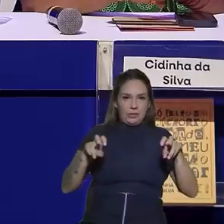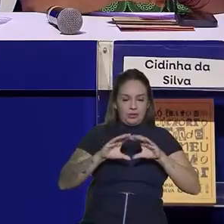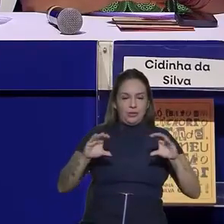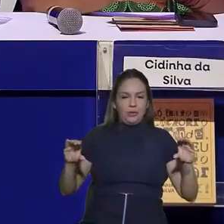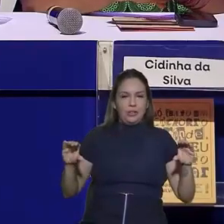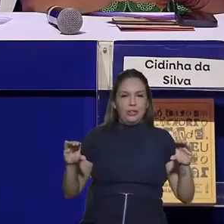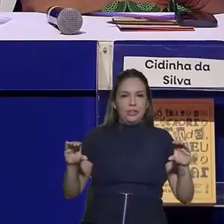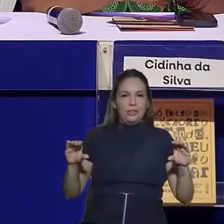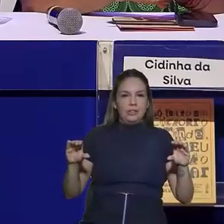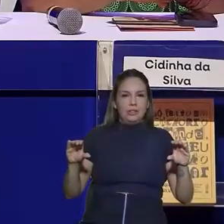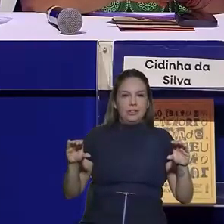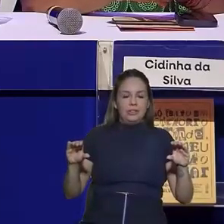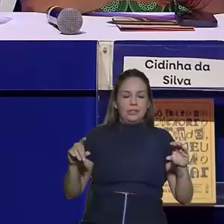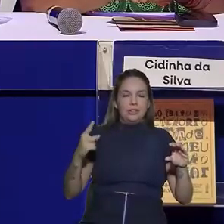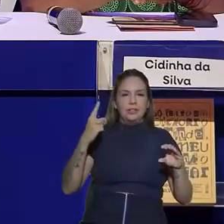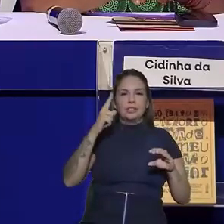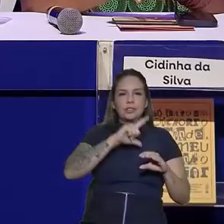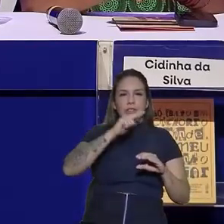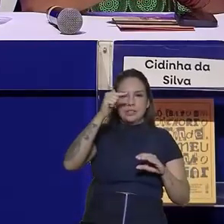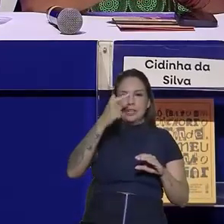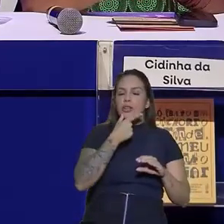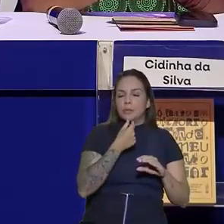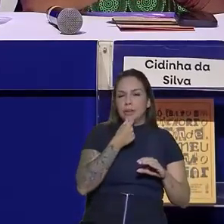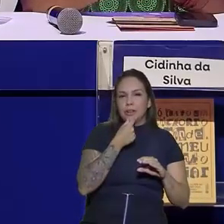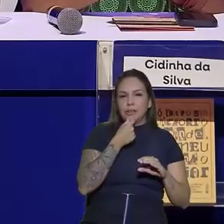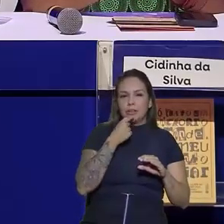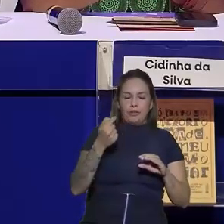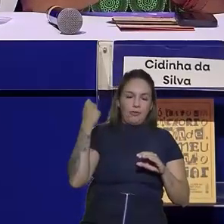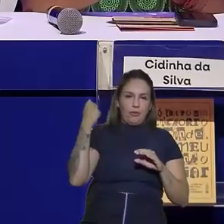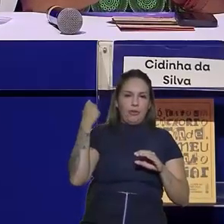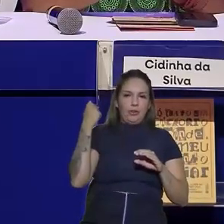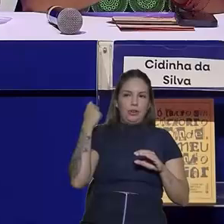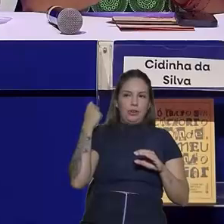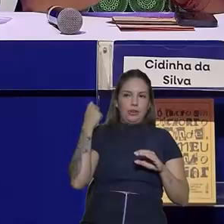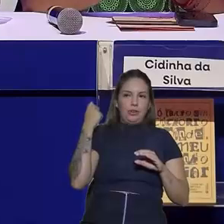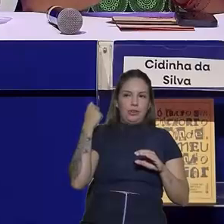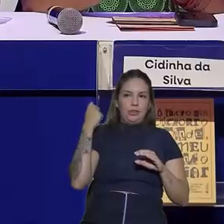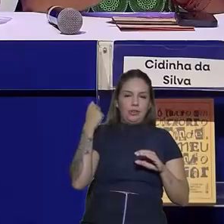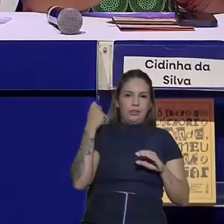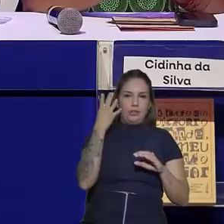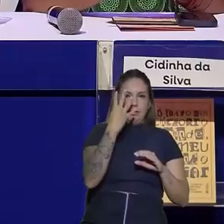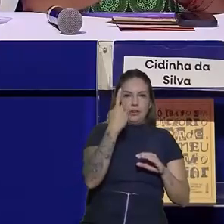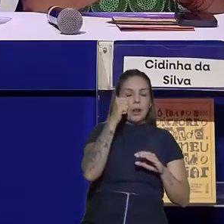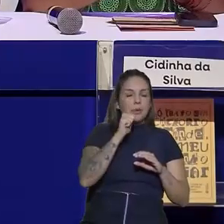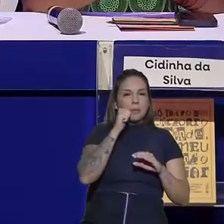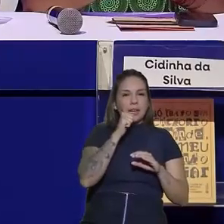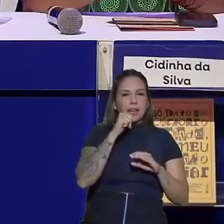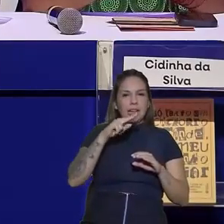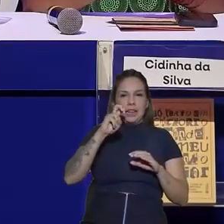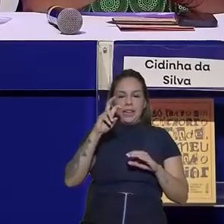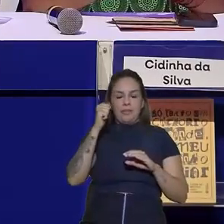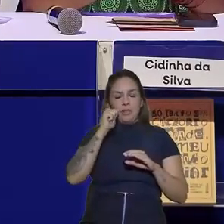sofá da casa de Dona Marota, em um caruru de 7 meninos, e ao fundo aquela trinca de quadros de uma menina na